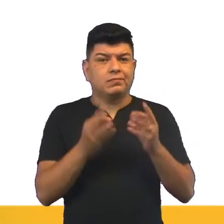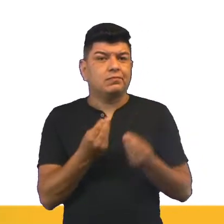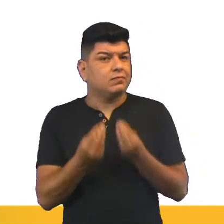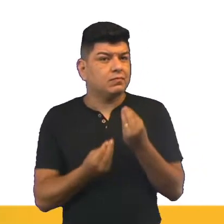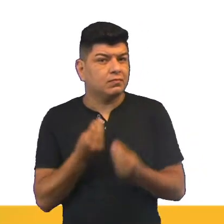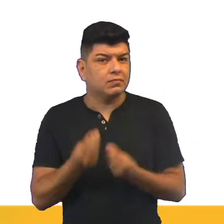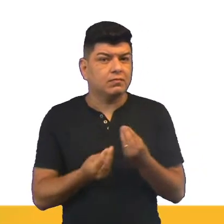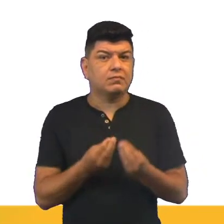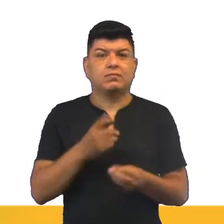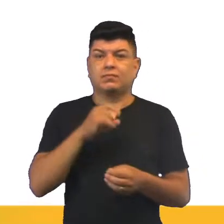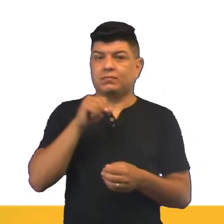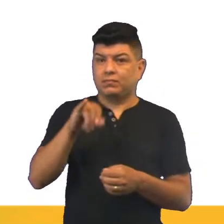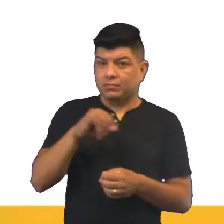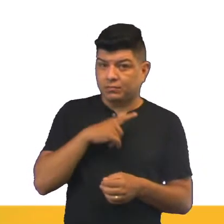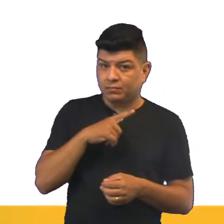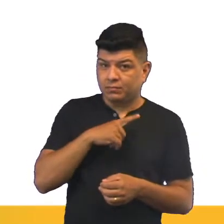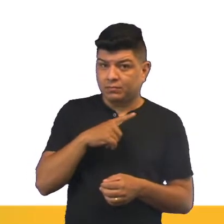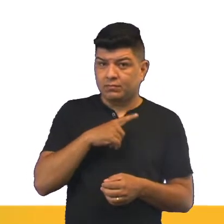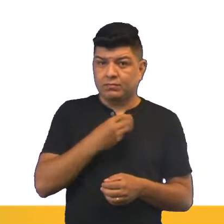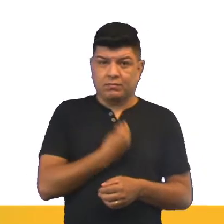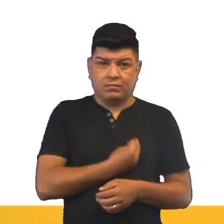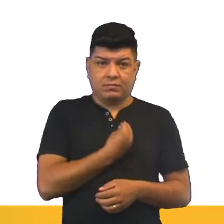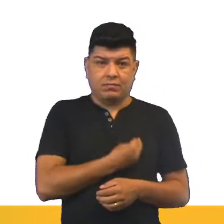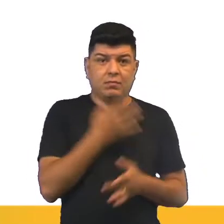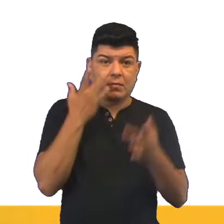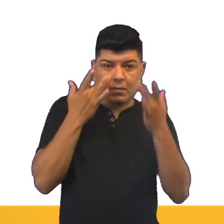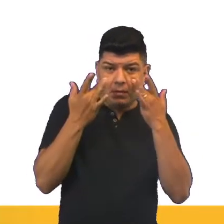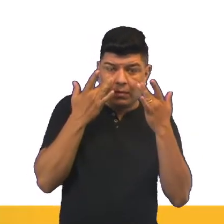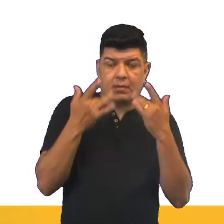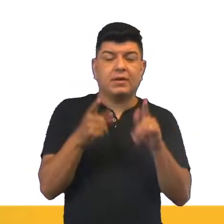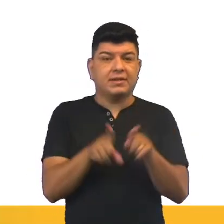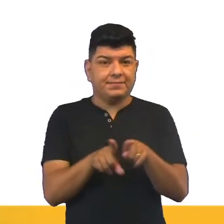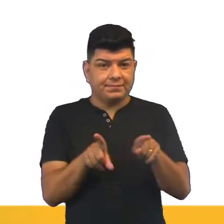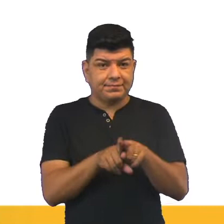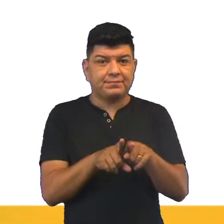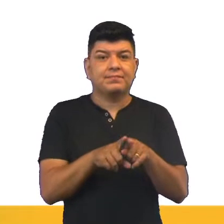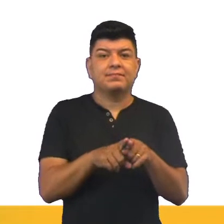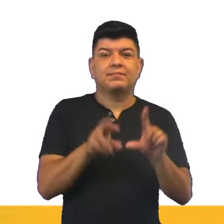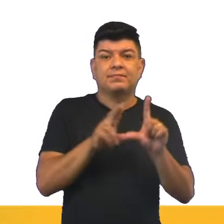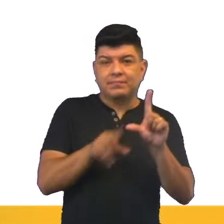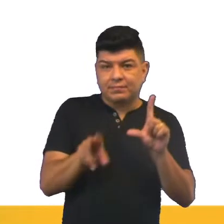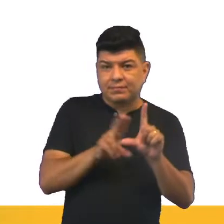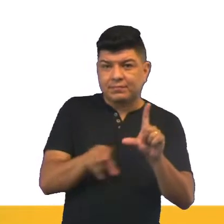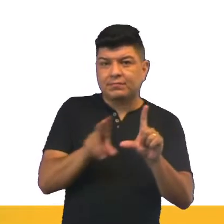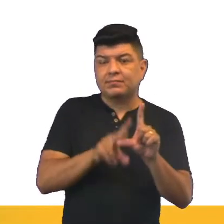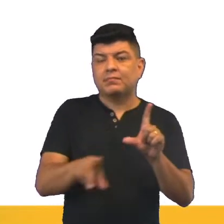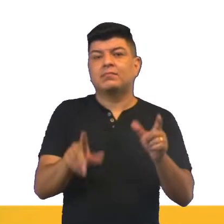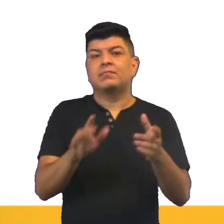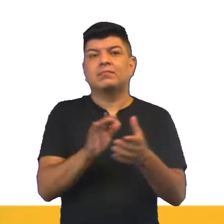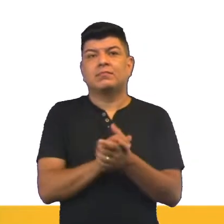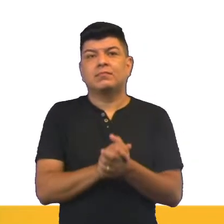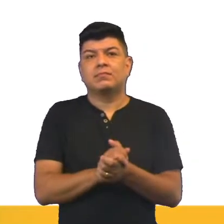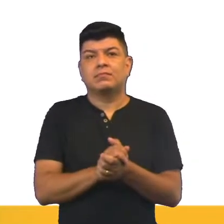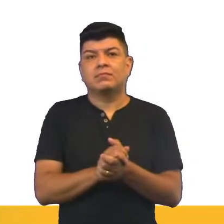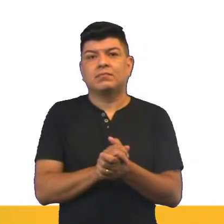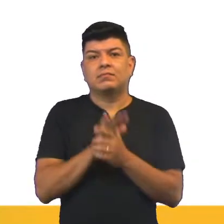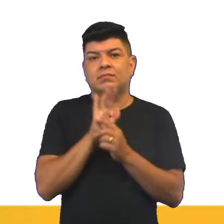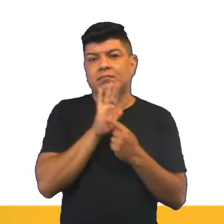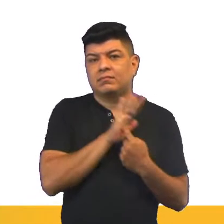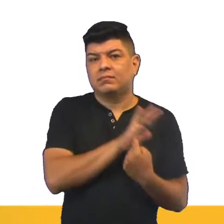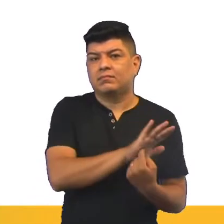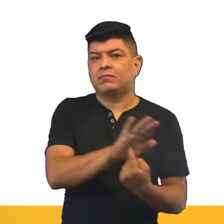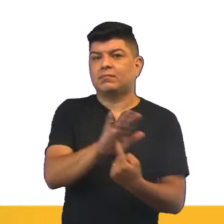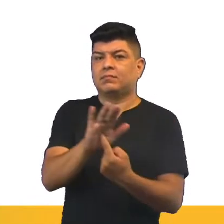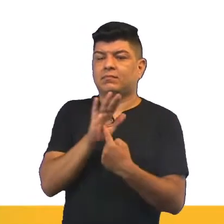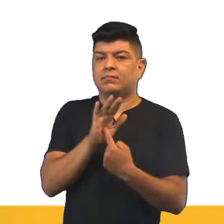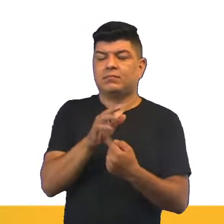e que se tem aí a presença do teatro, né, também nas letras e também na